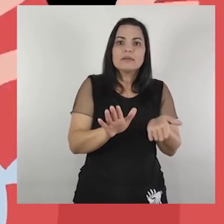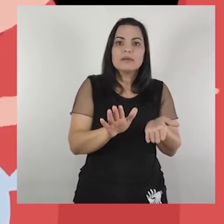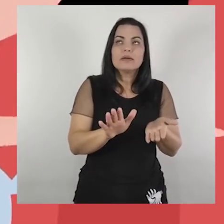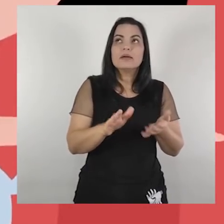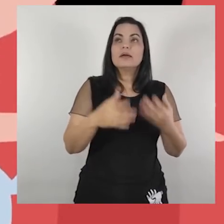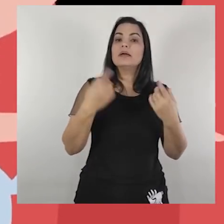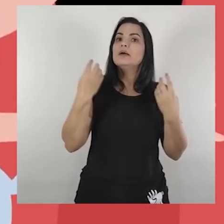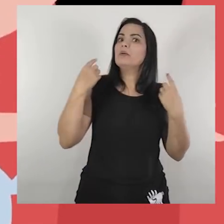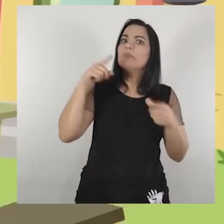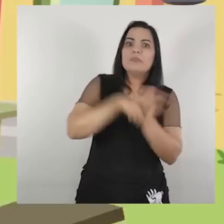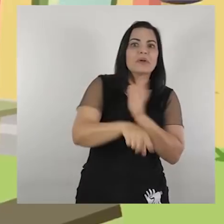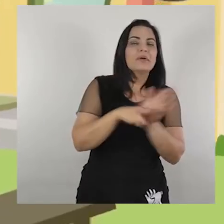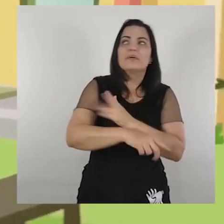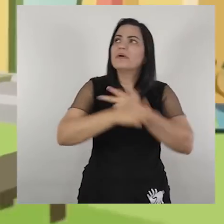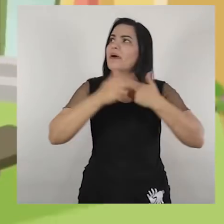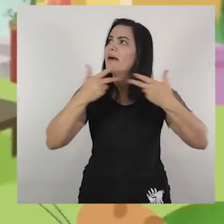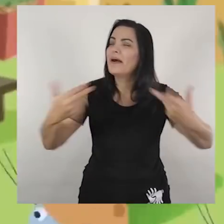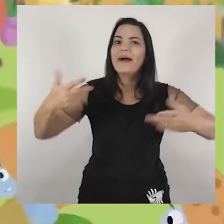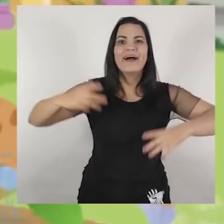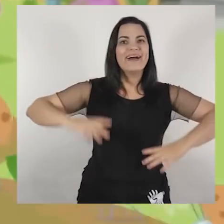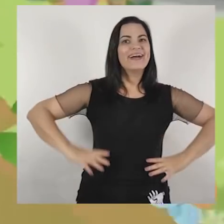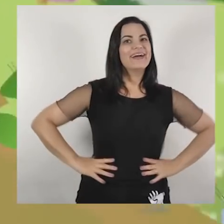tantas perguntas.